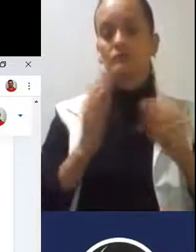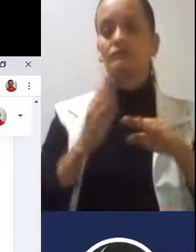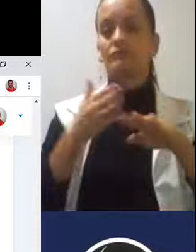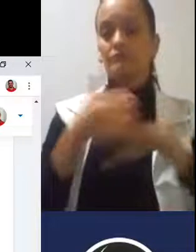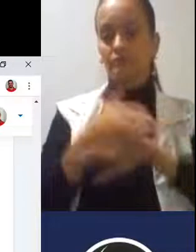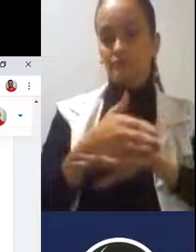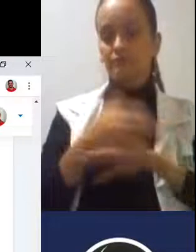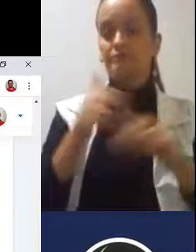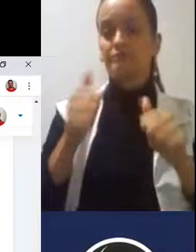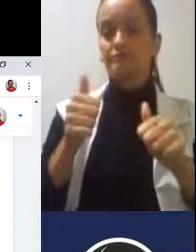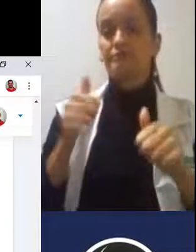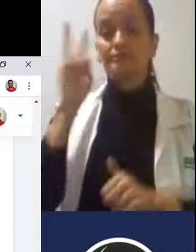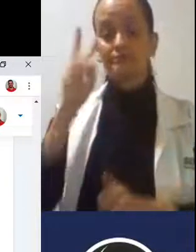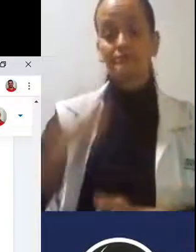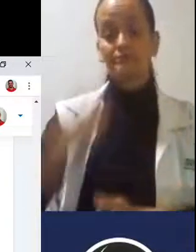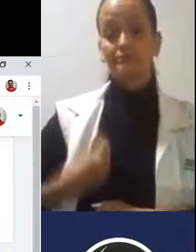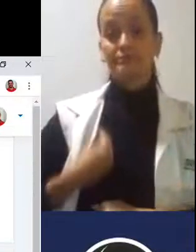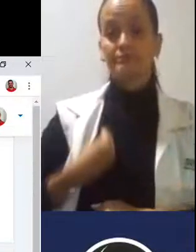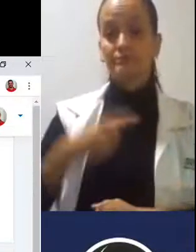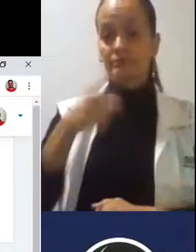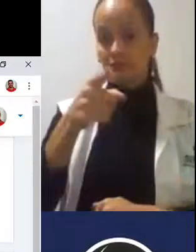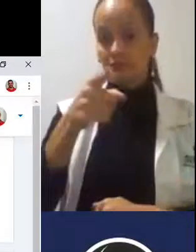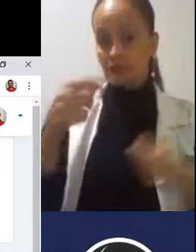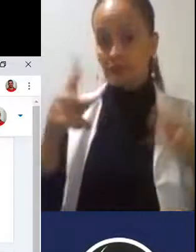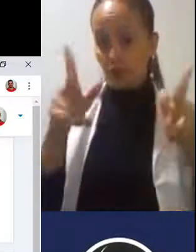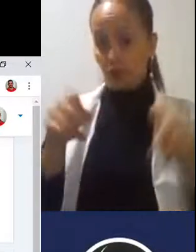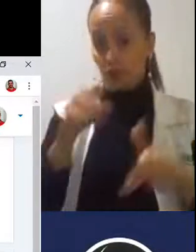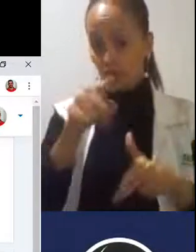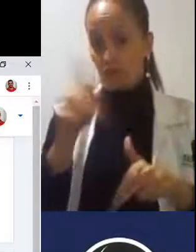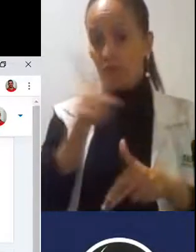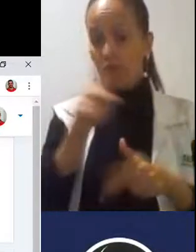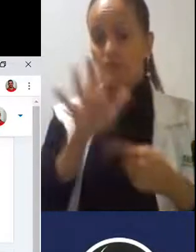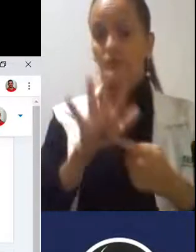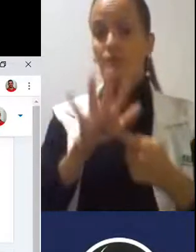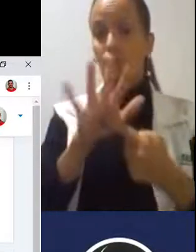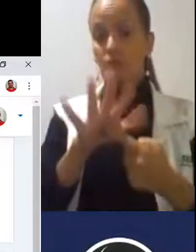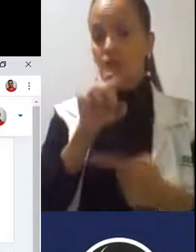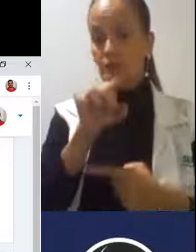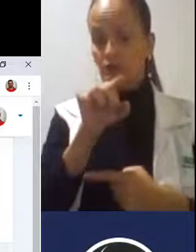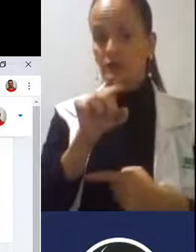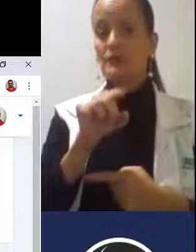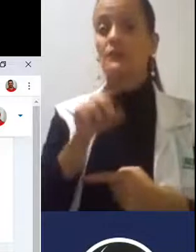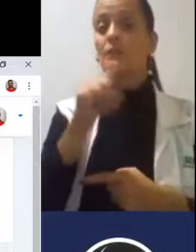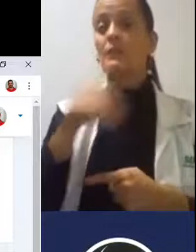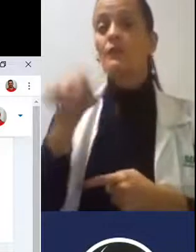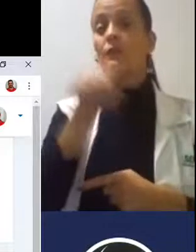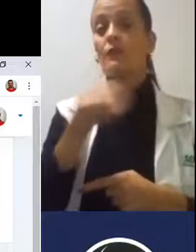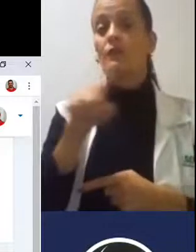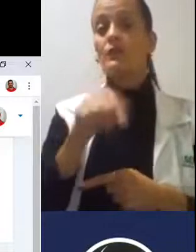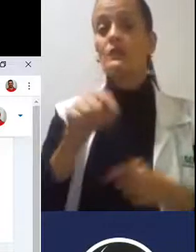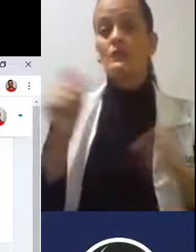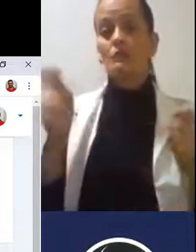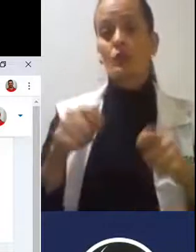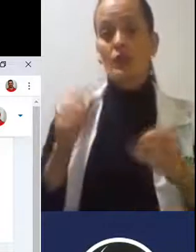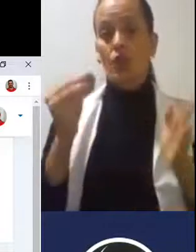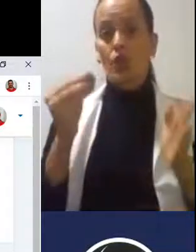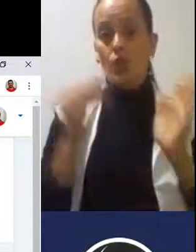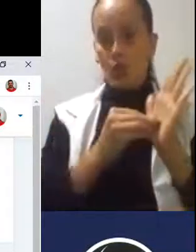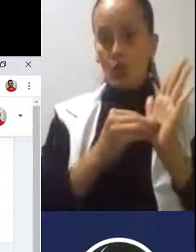registrar a frequência, basta acessar aqui o link, vai estar disponível aqui um link para vocês fazerem o autorregistro,